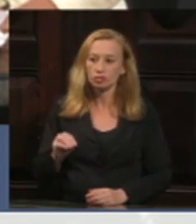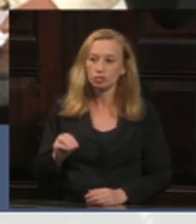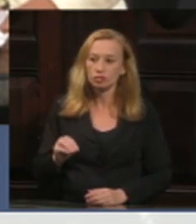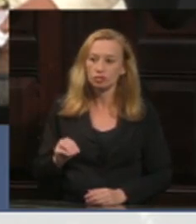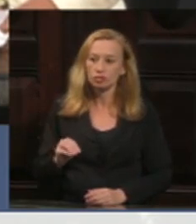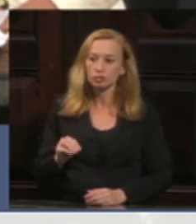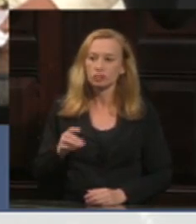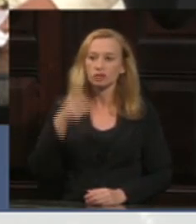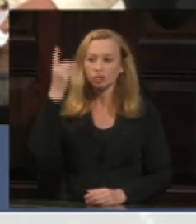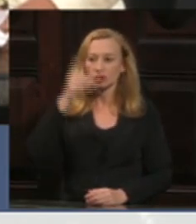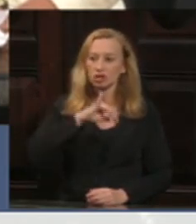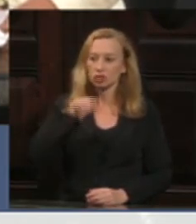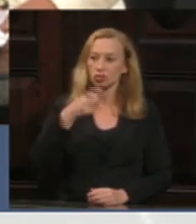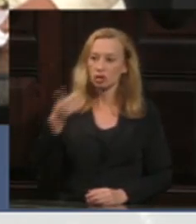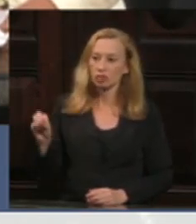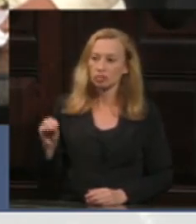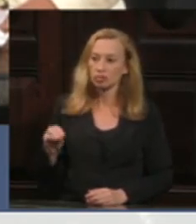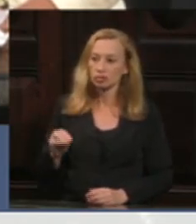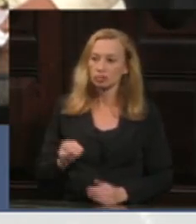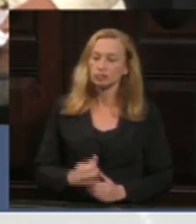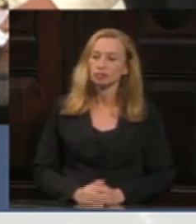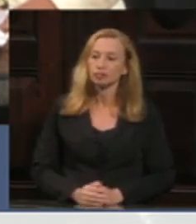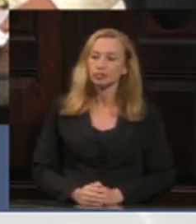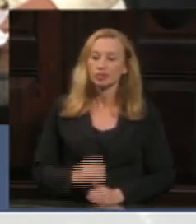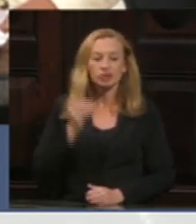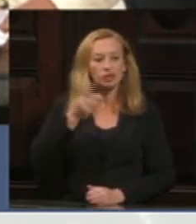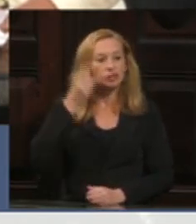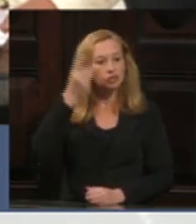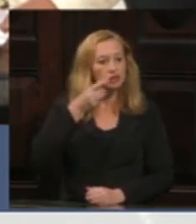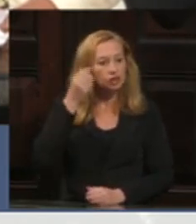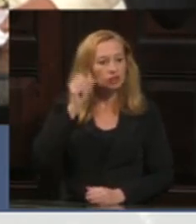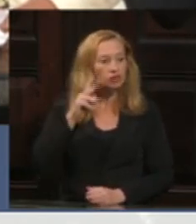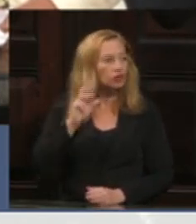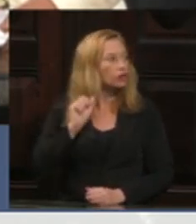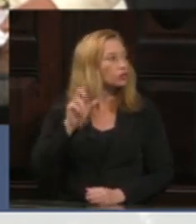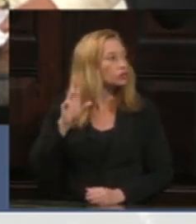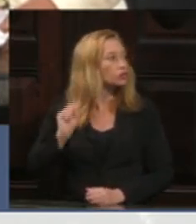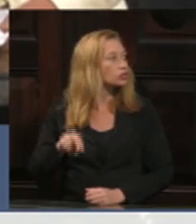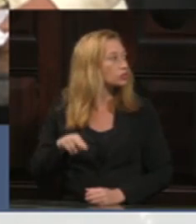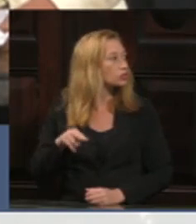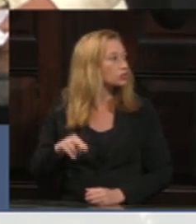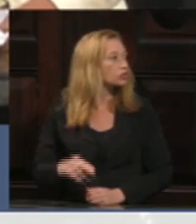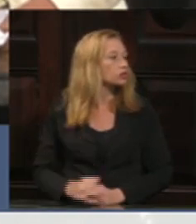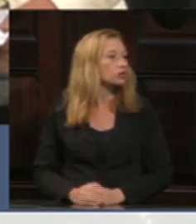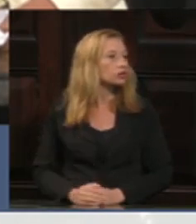Deputado João Peixoto. Deputado Valdo Ceasa.